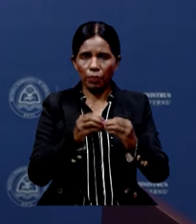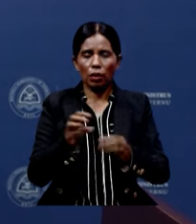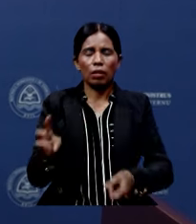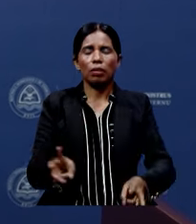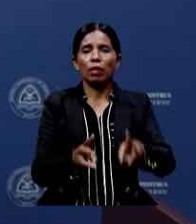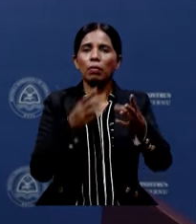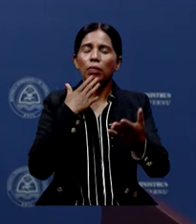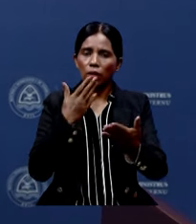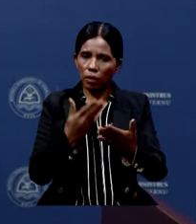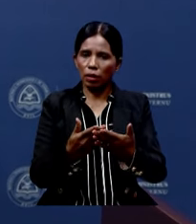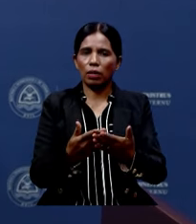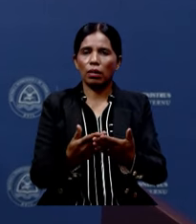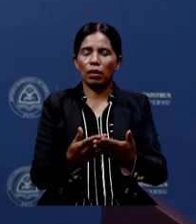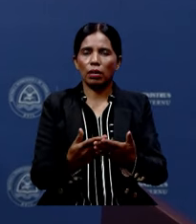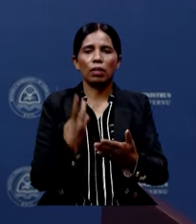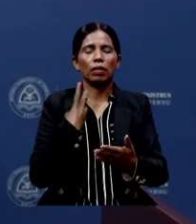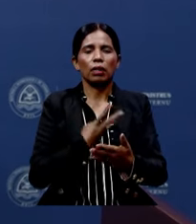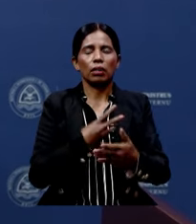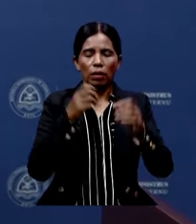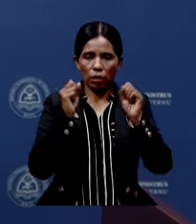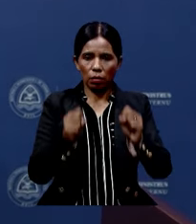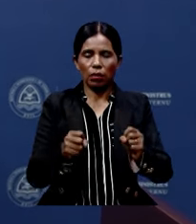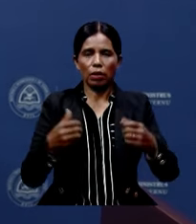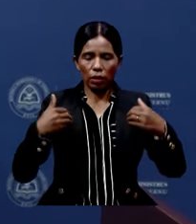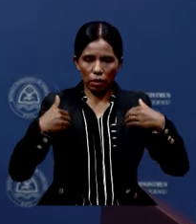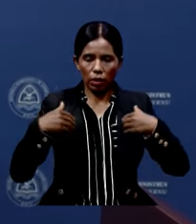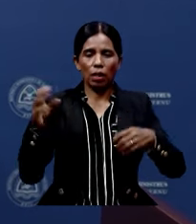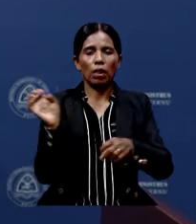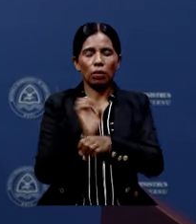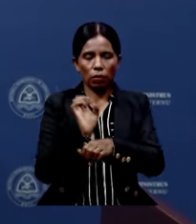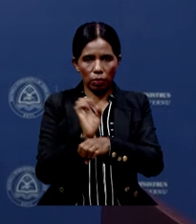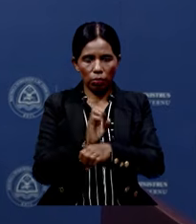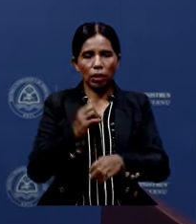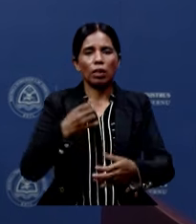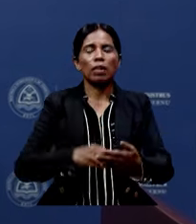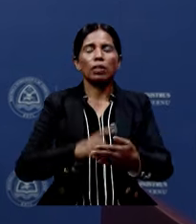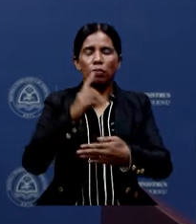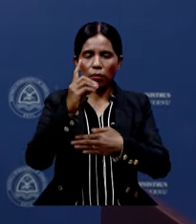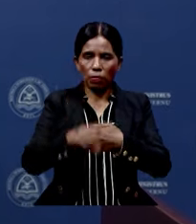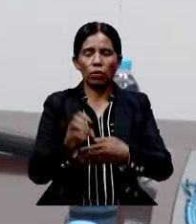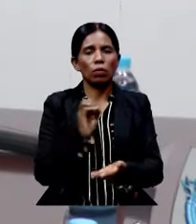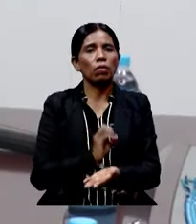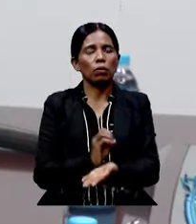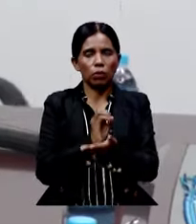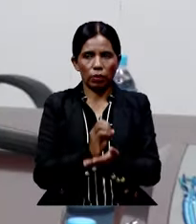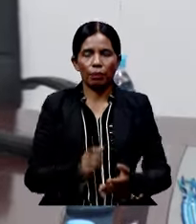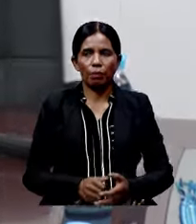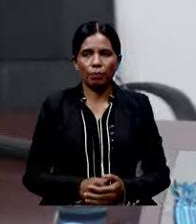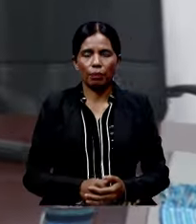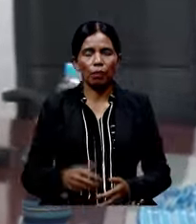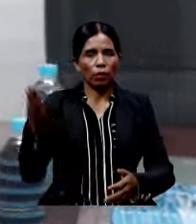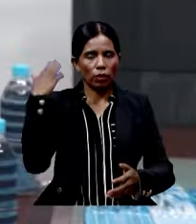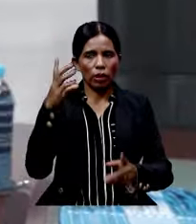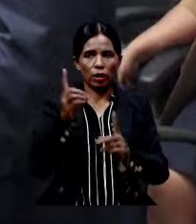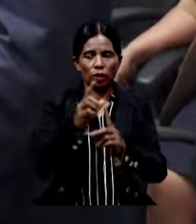dia que lhe dá no mesmo que está tu a moço zona económica desenvolvimento especial para o Ecúcio bem. Antes, né, e a Loro